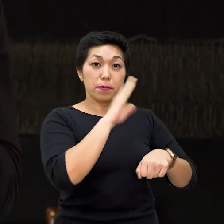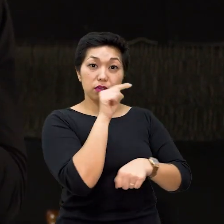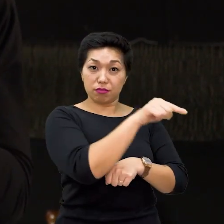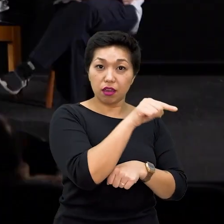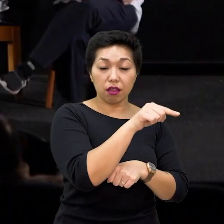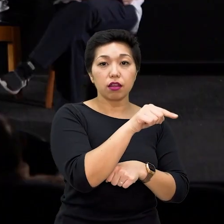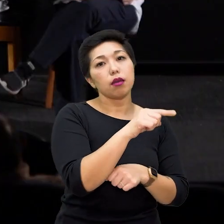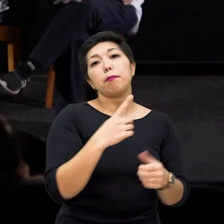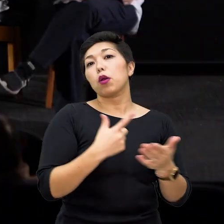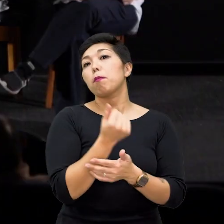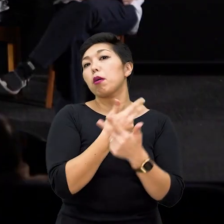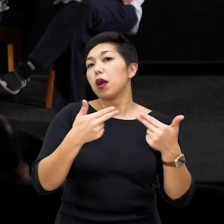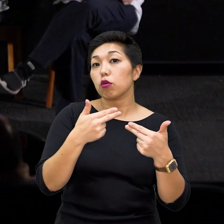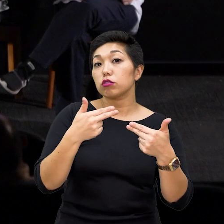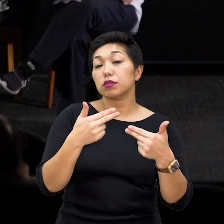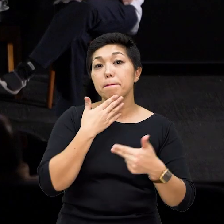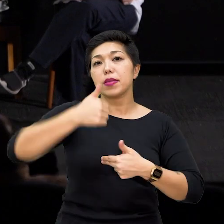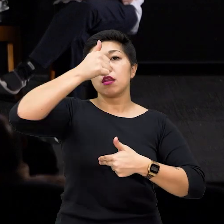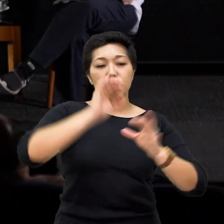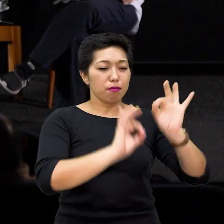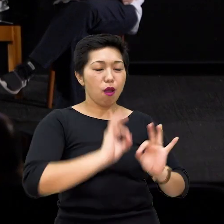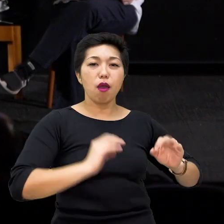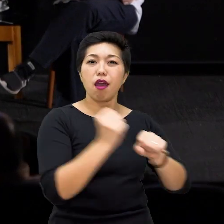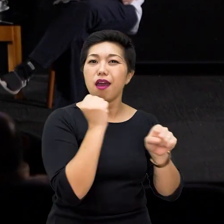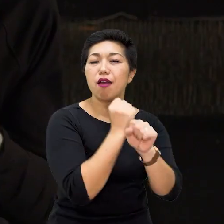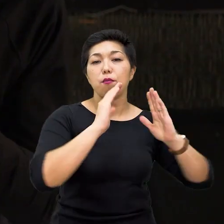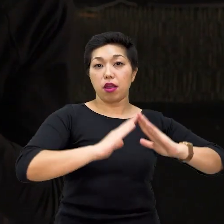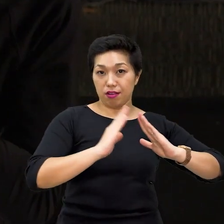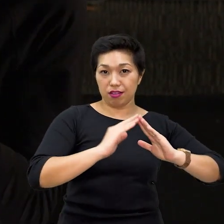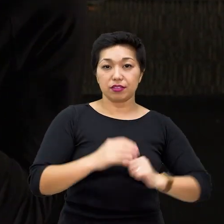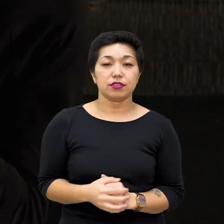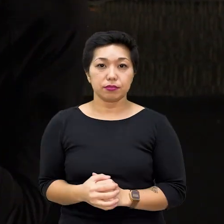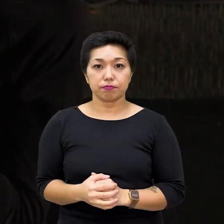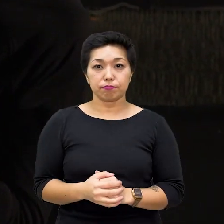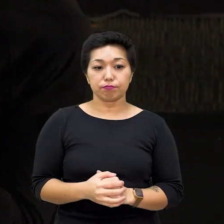objeto melhor da casa. Que vocês gastaram?